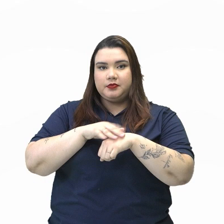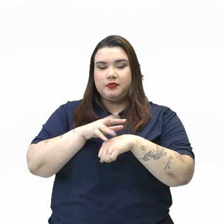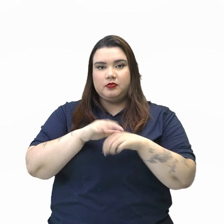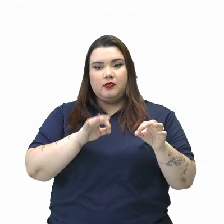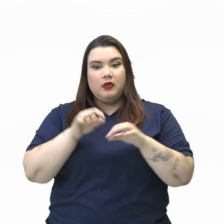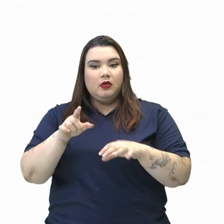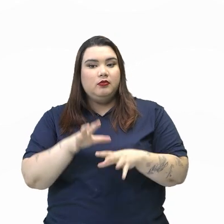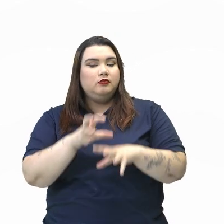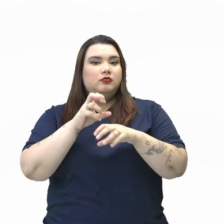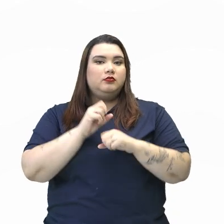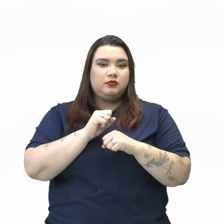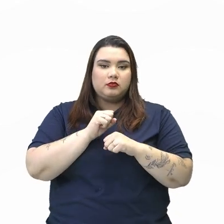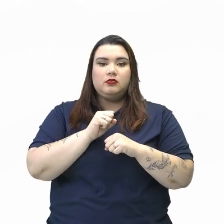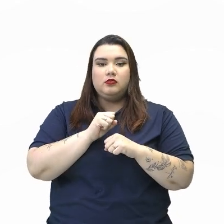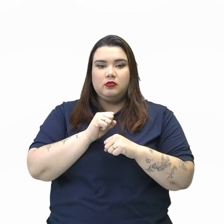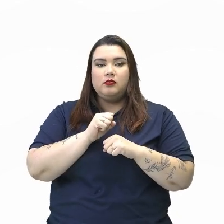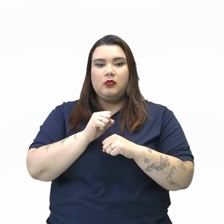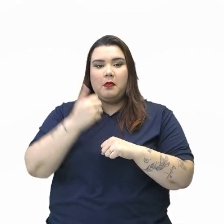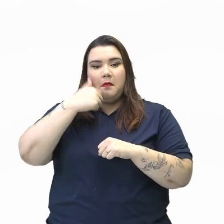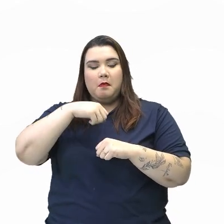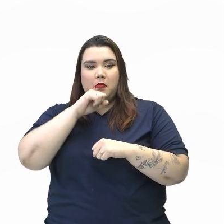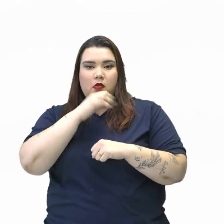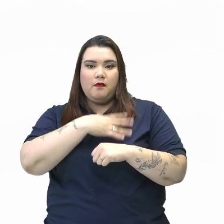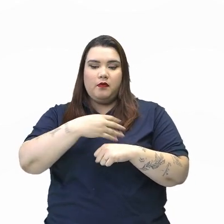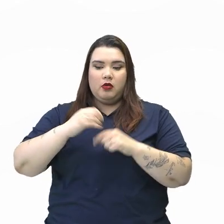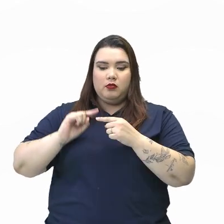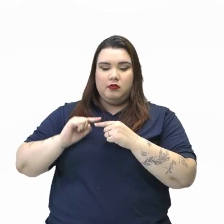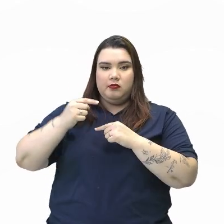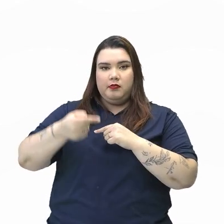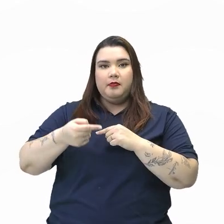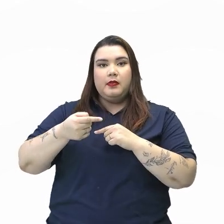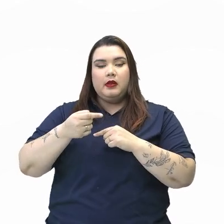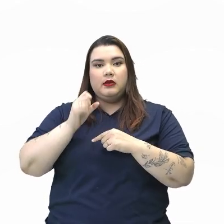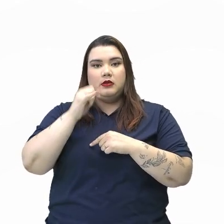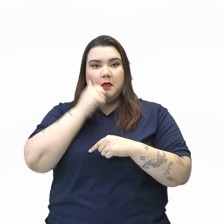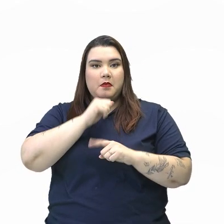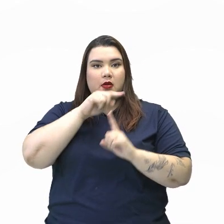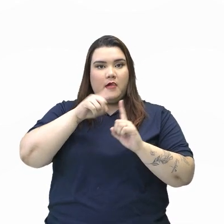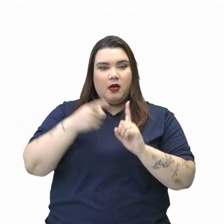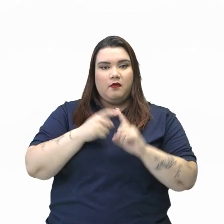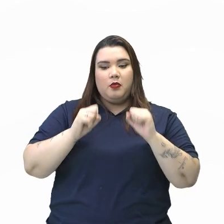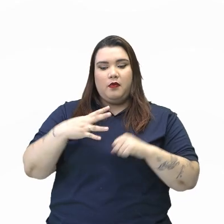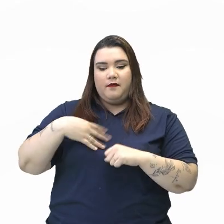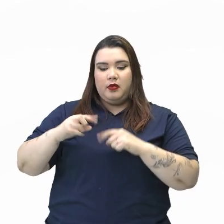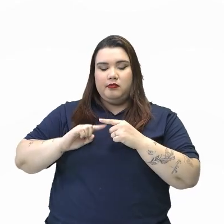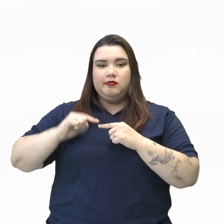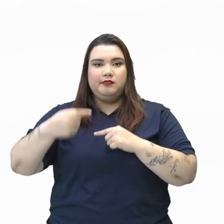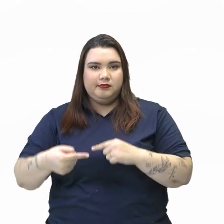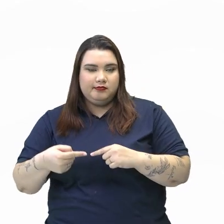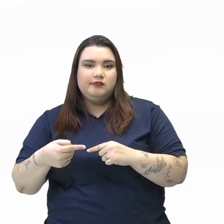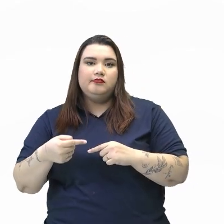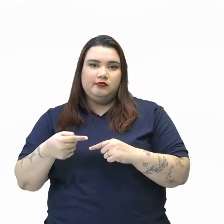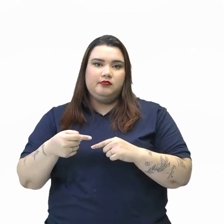adquirida aí, de mãe para filho no momento em que a mãe está grávida, porque, infelizmente, também ela